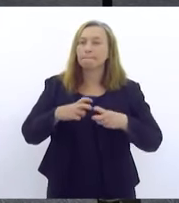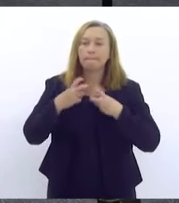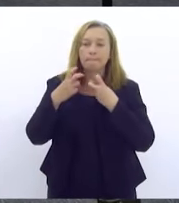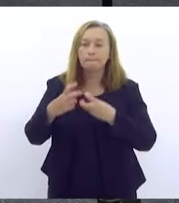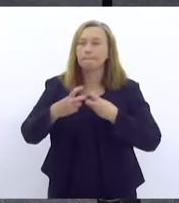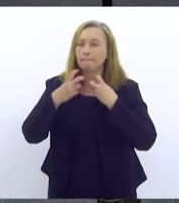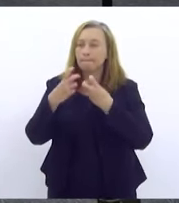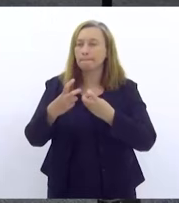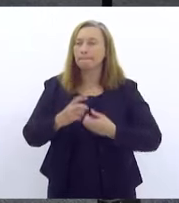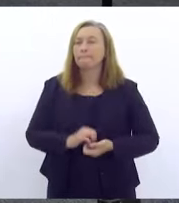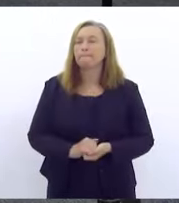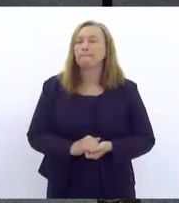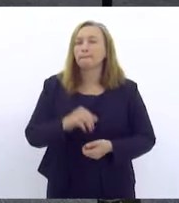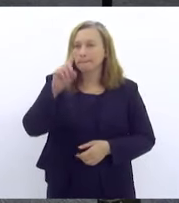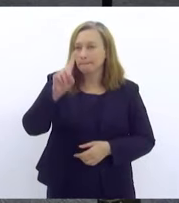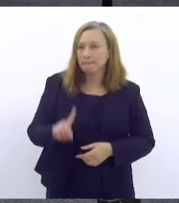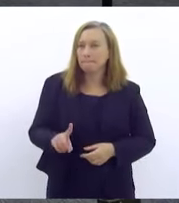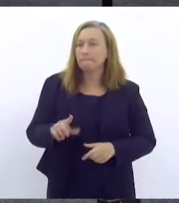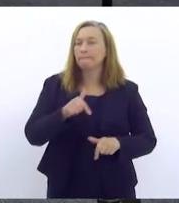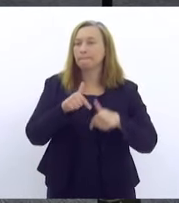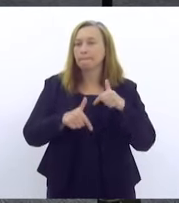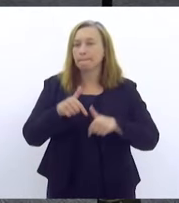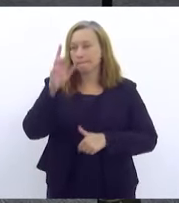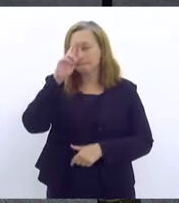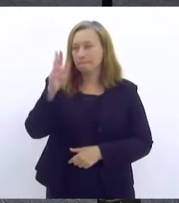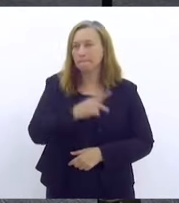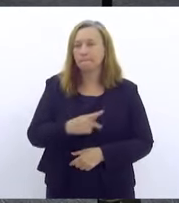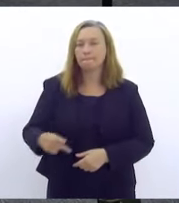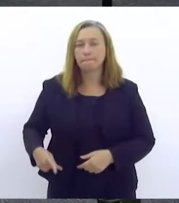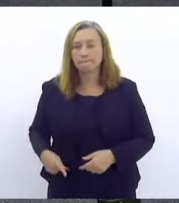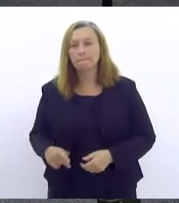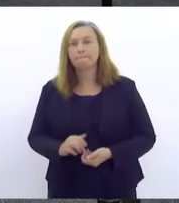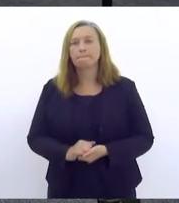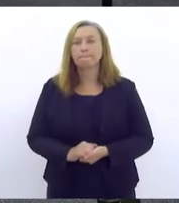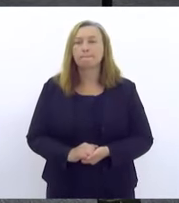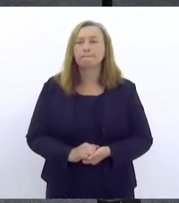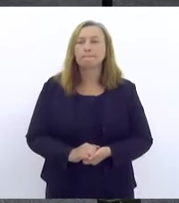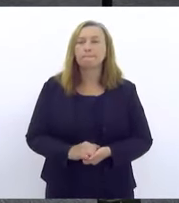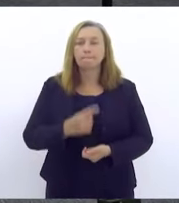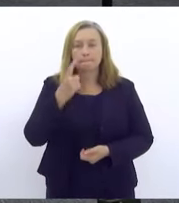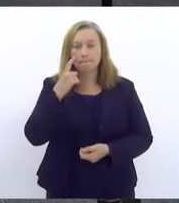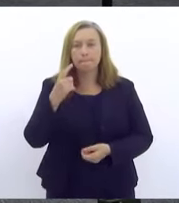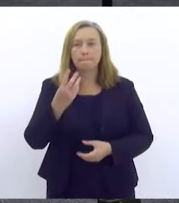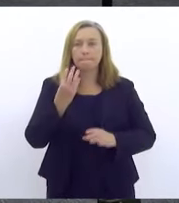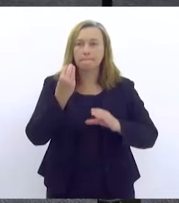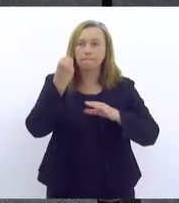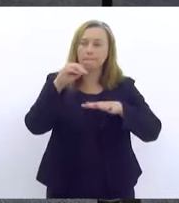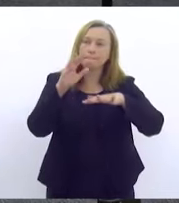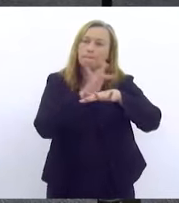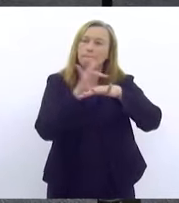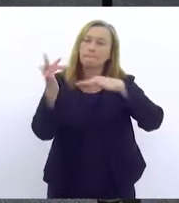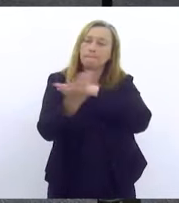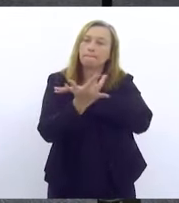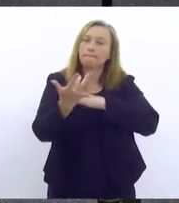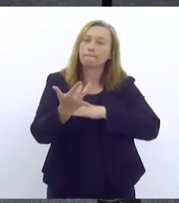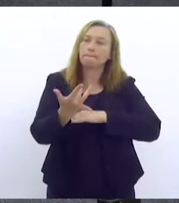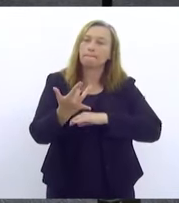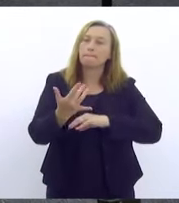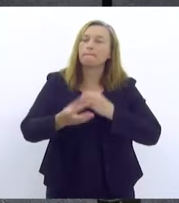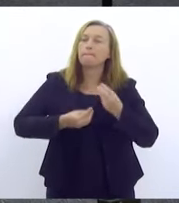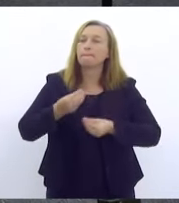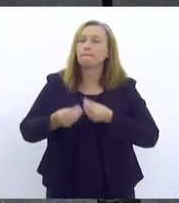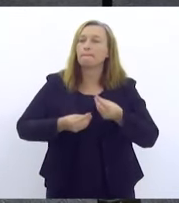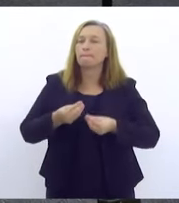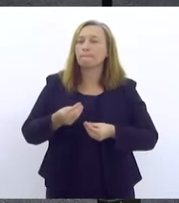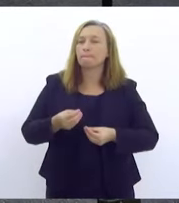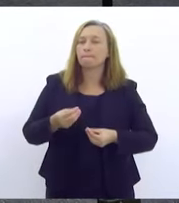clamando pelo direito de trabalhar, presidente, pelo direito de trabalhar. Eu tenho publicado nas minhas redes sociais a forma